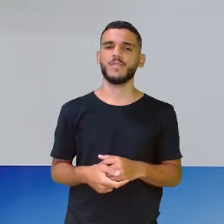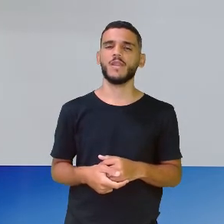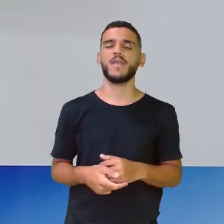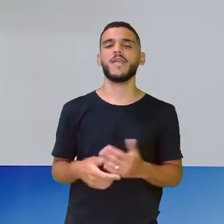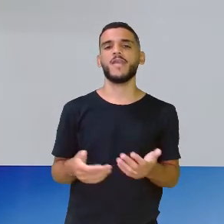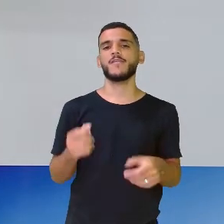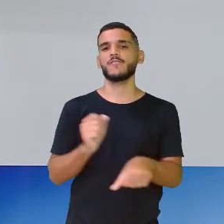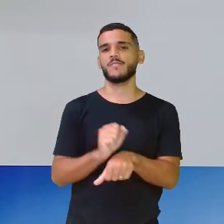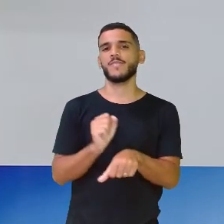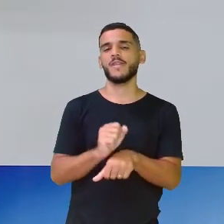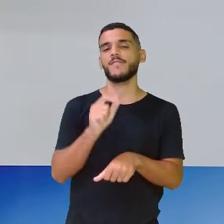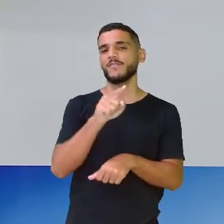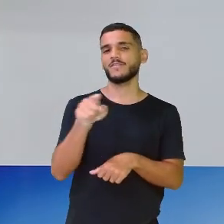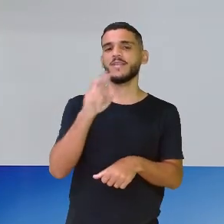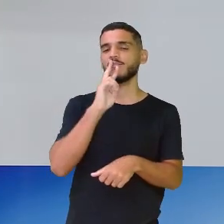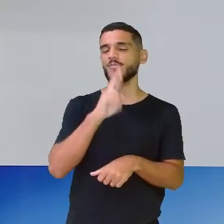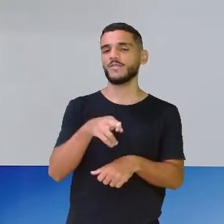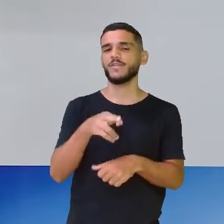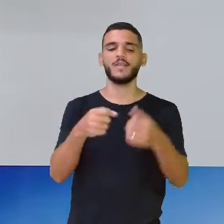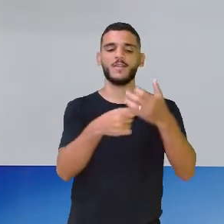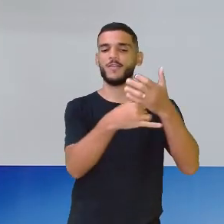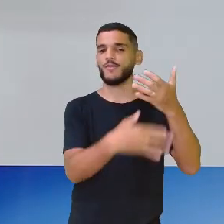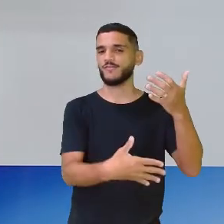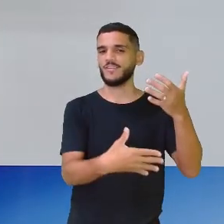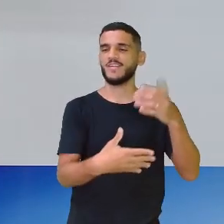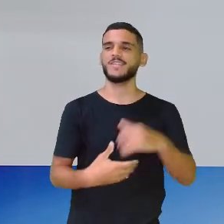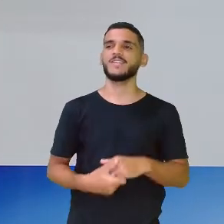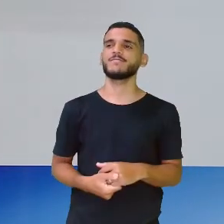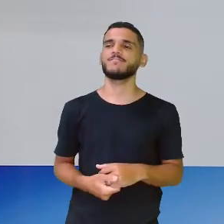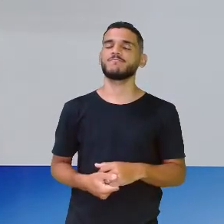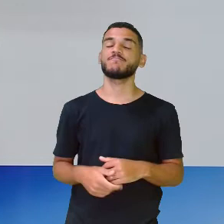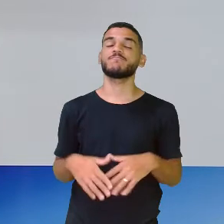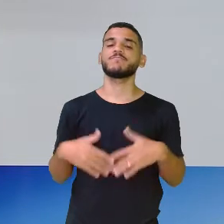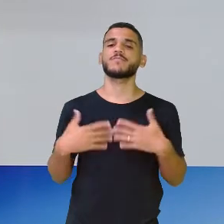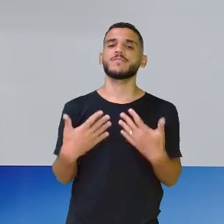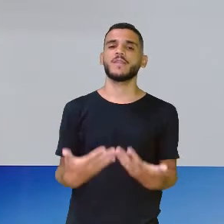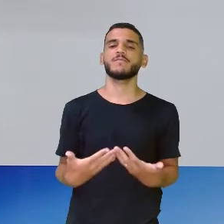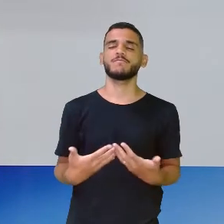responder no chat para mim. E aí?